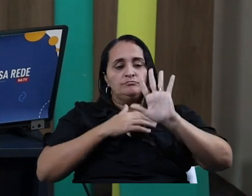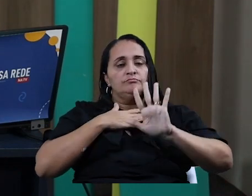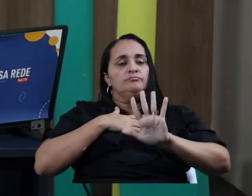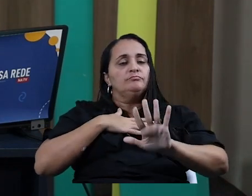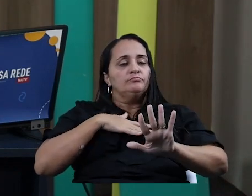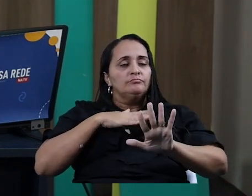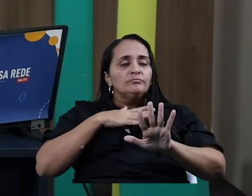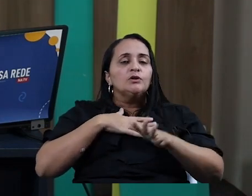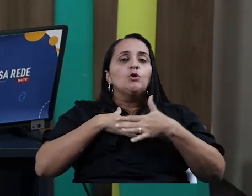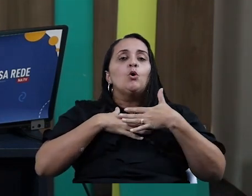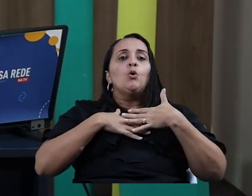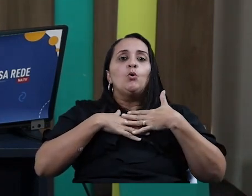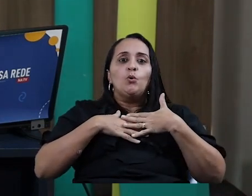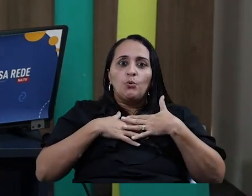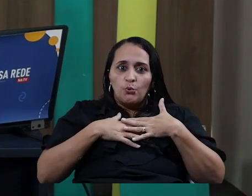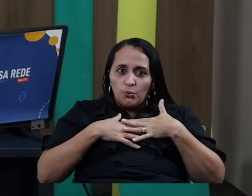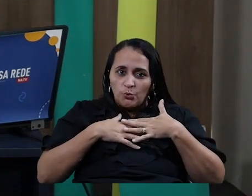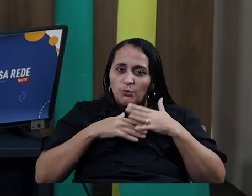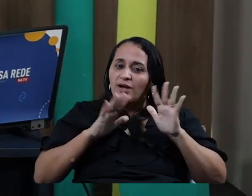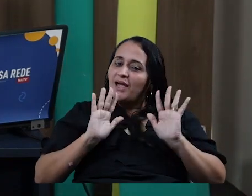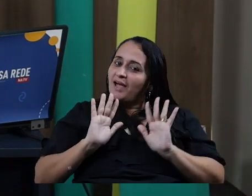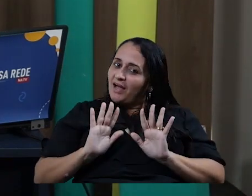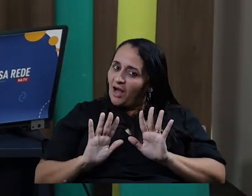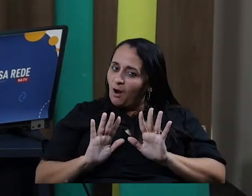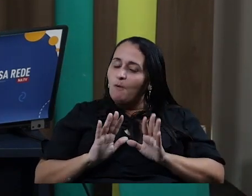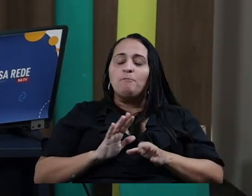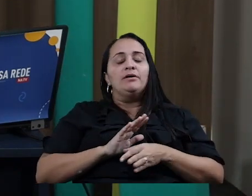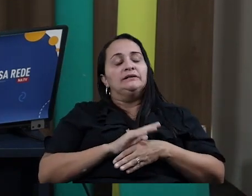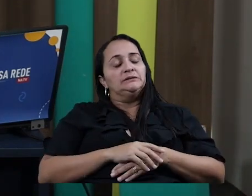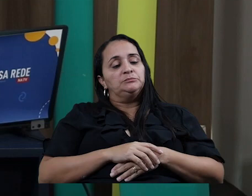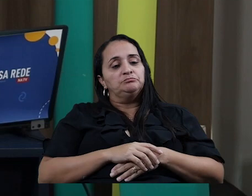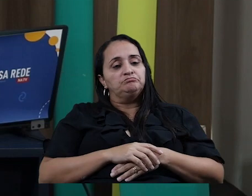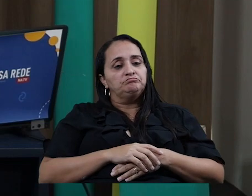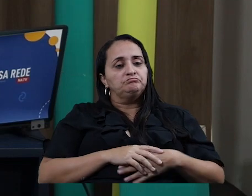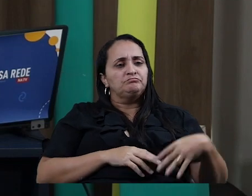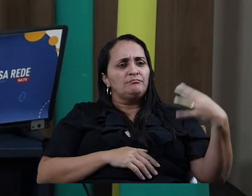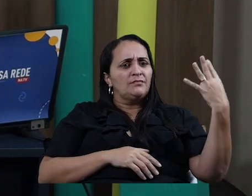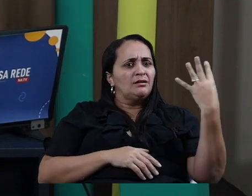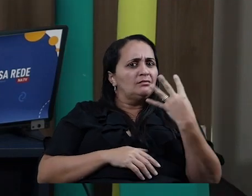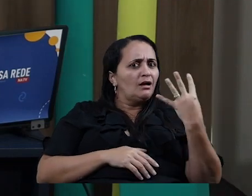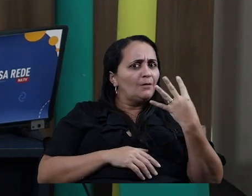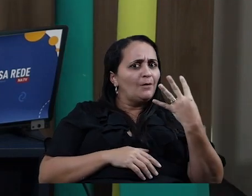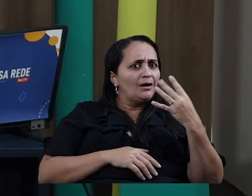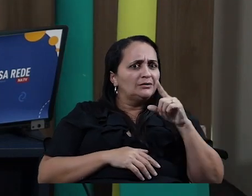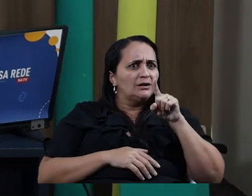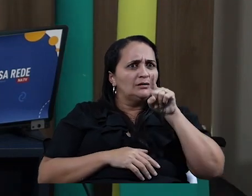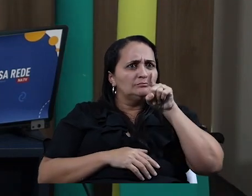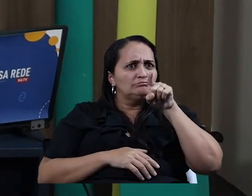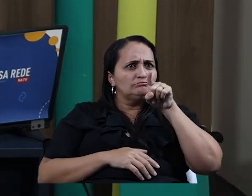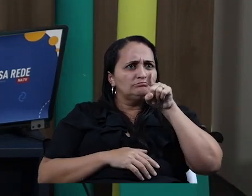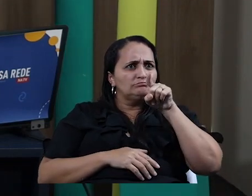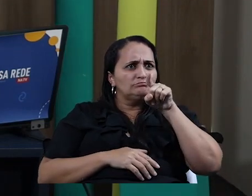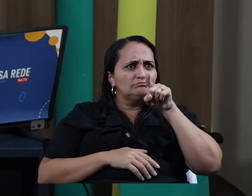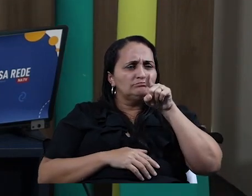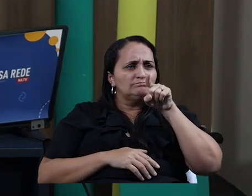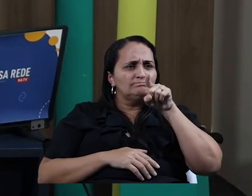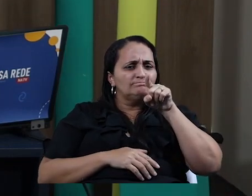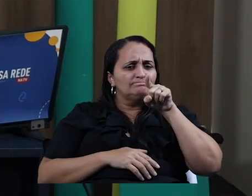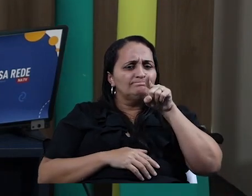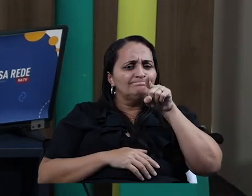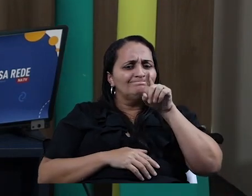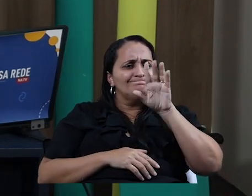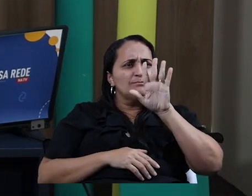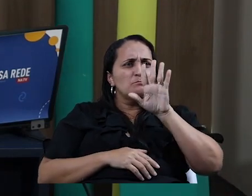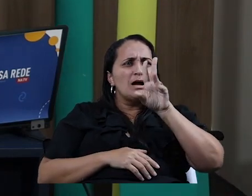Respira. Continuando. O próximo, na quarta haste, tinha que estar, ó,